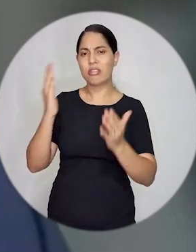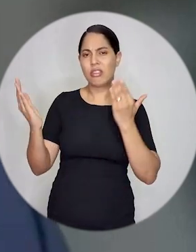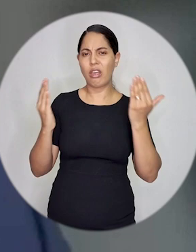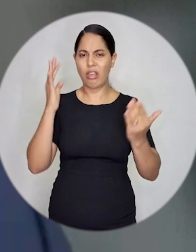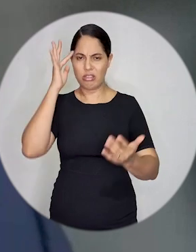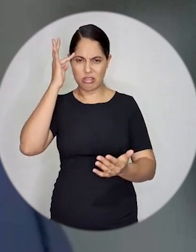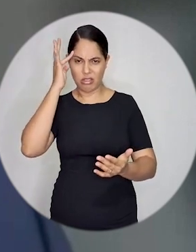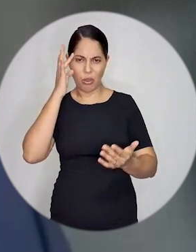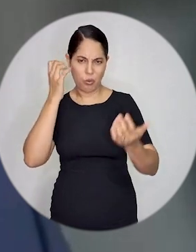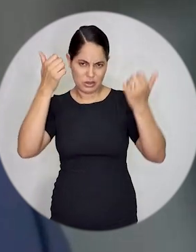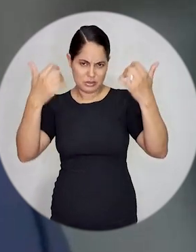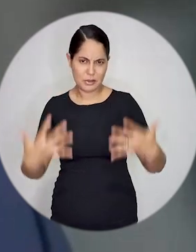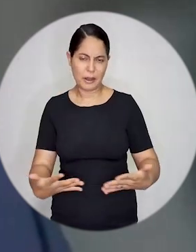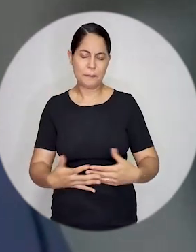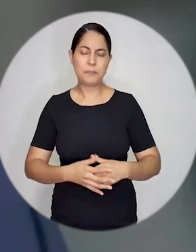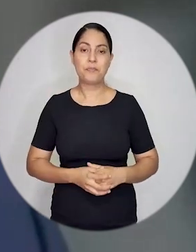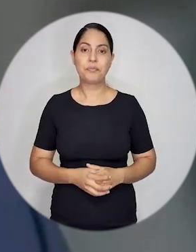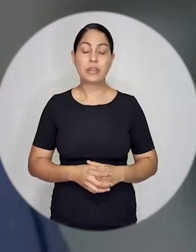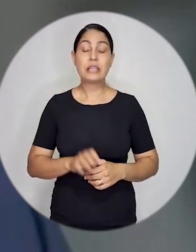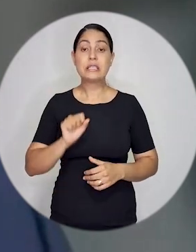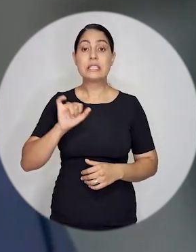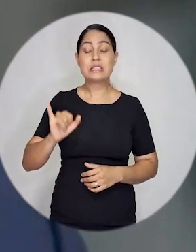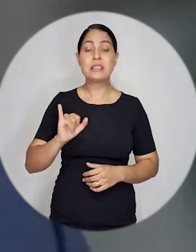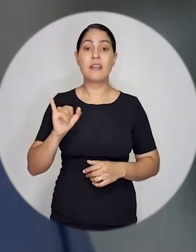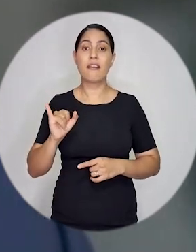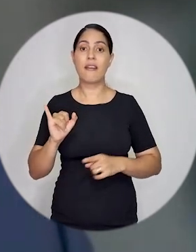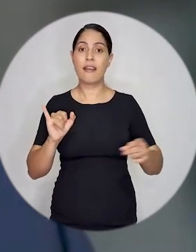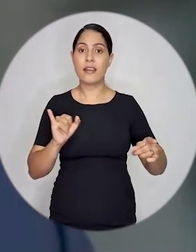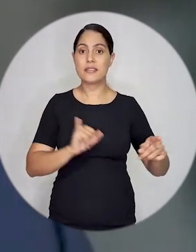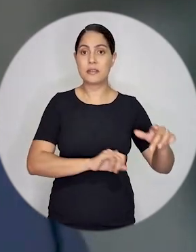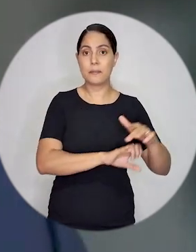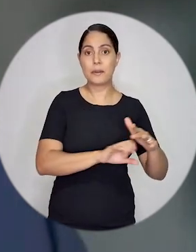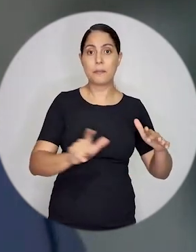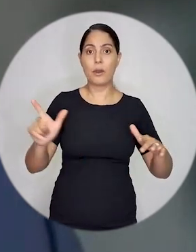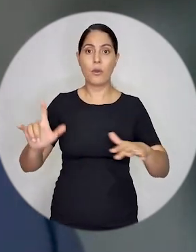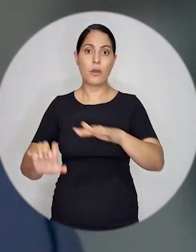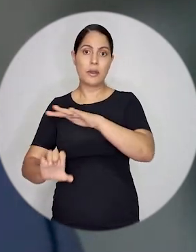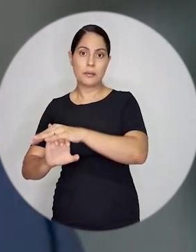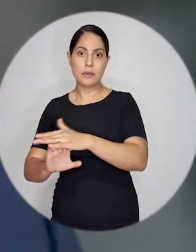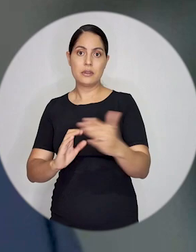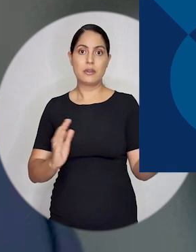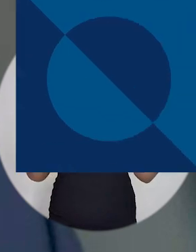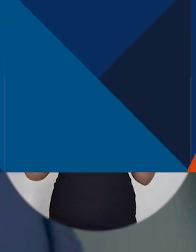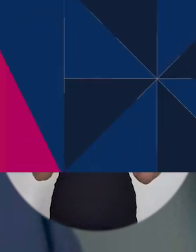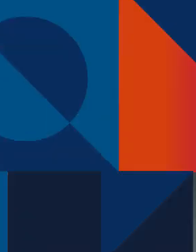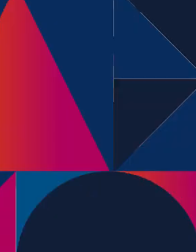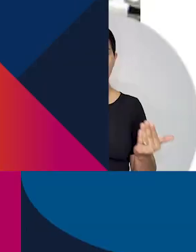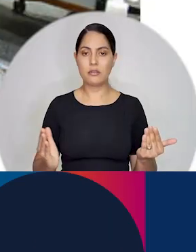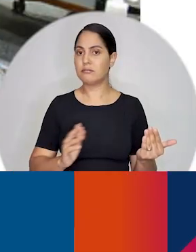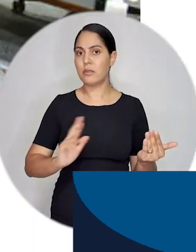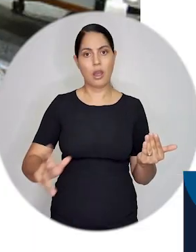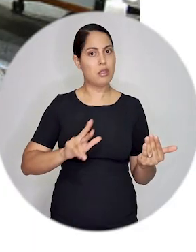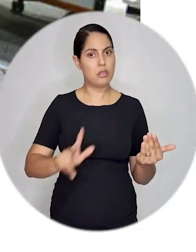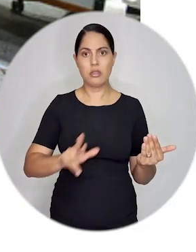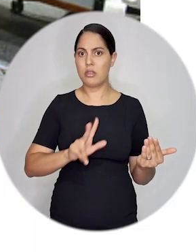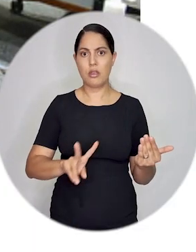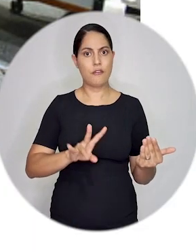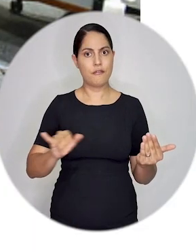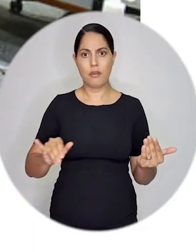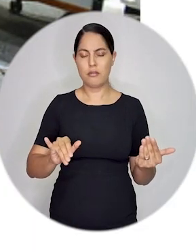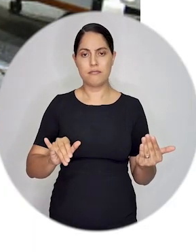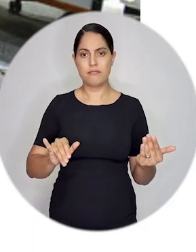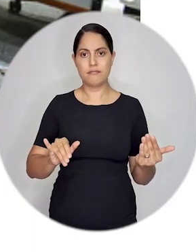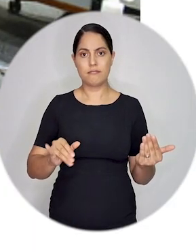teoria, quando uma sociedade de advogados prestar serviço para outra empresa, o chamado B2B, né, business to business, não